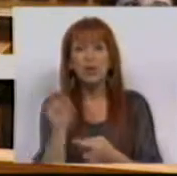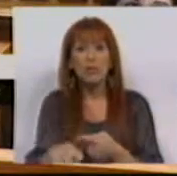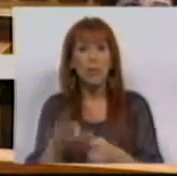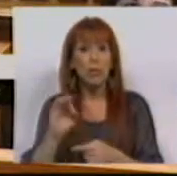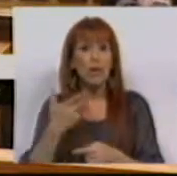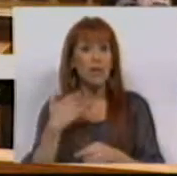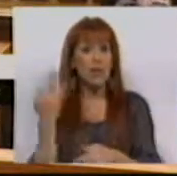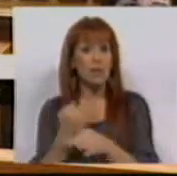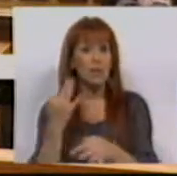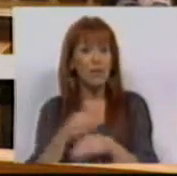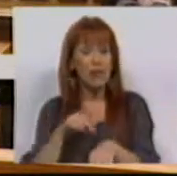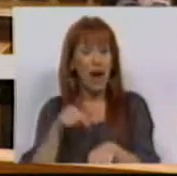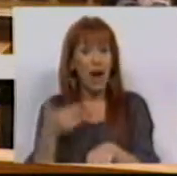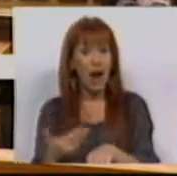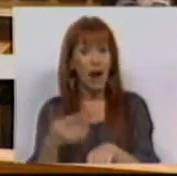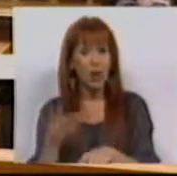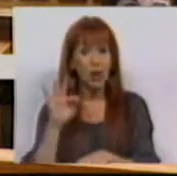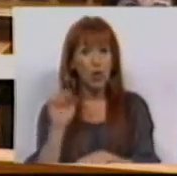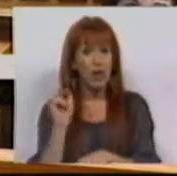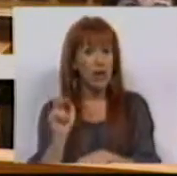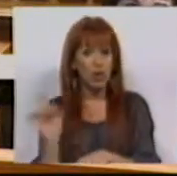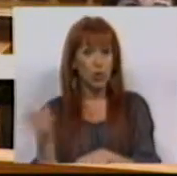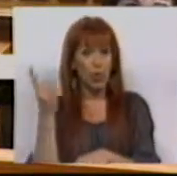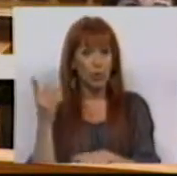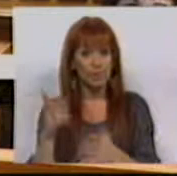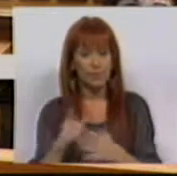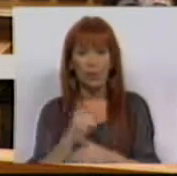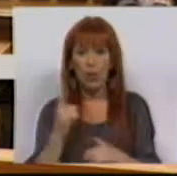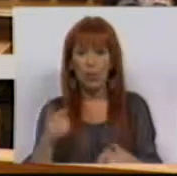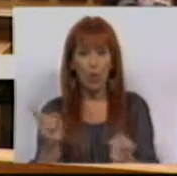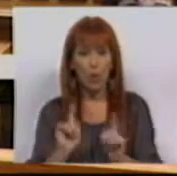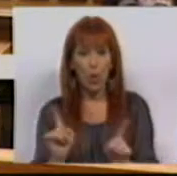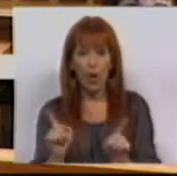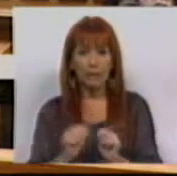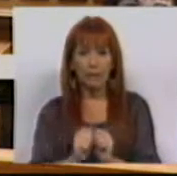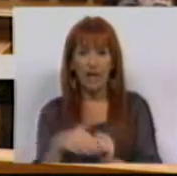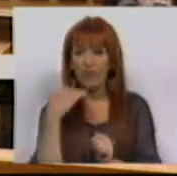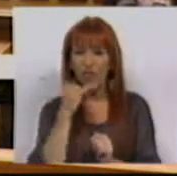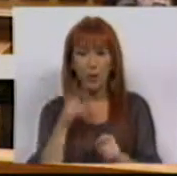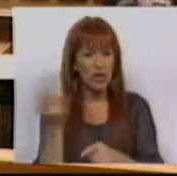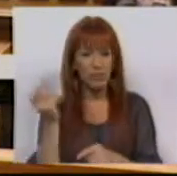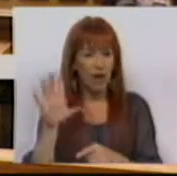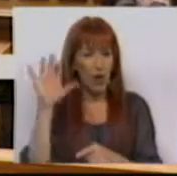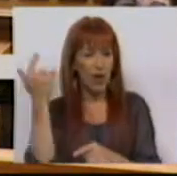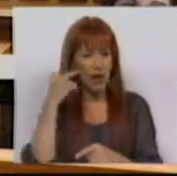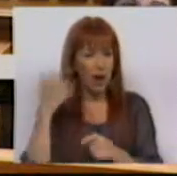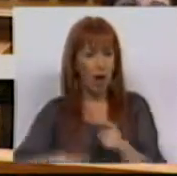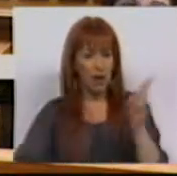PSD comemorar nesta altura os 40 anos. Porque não é feliz